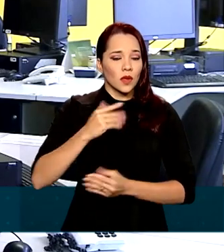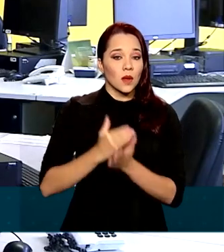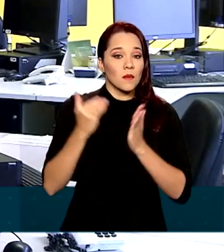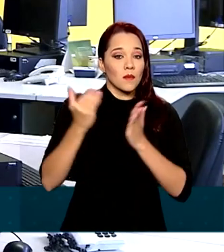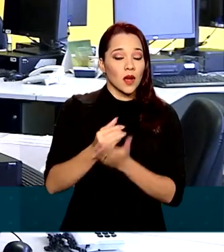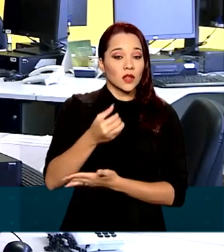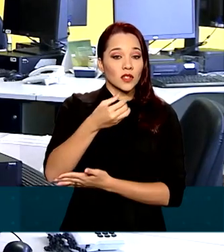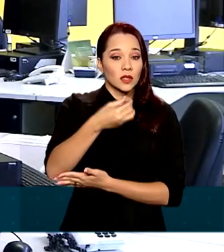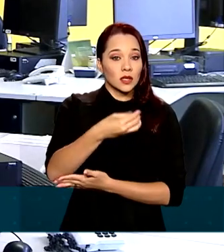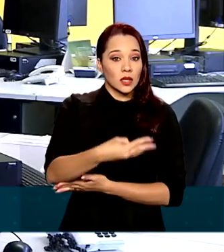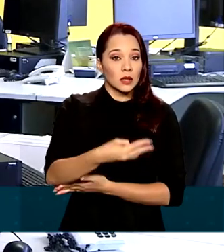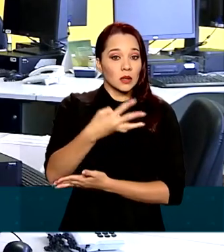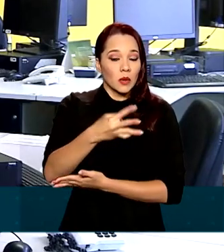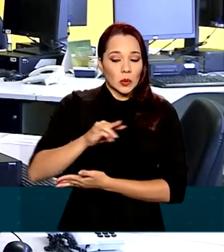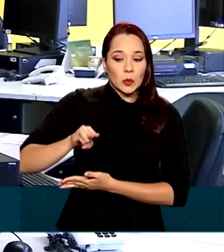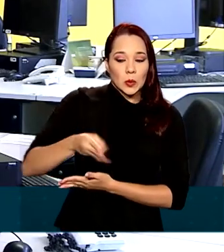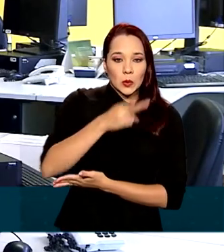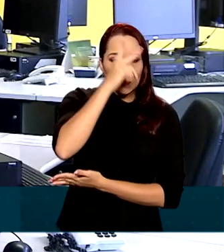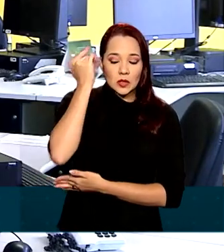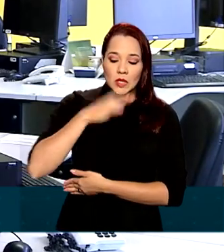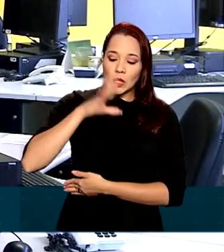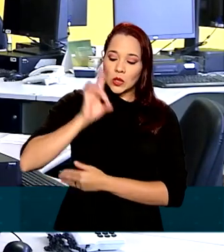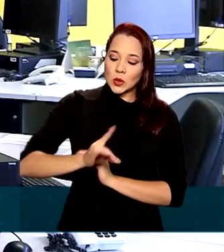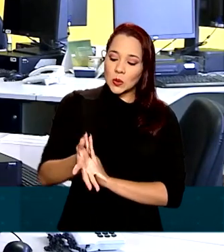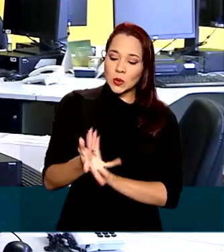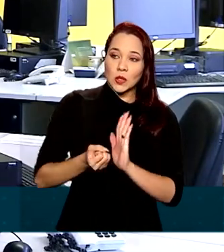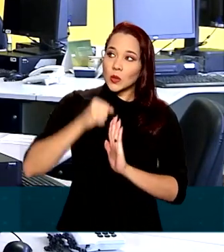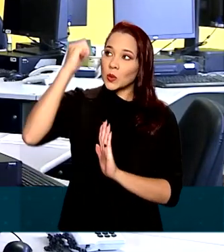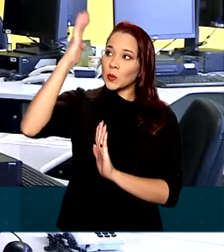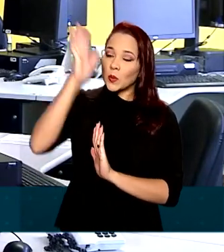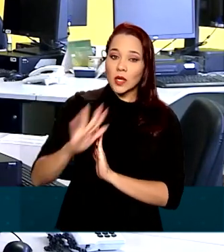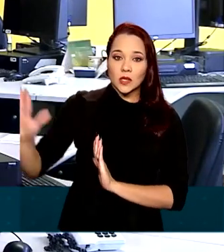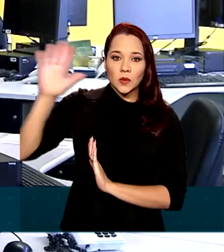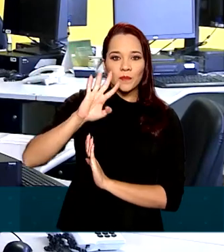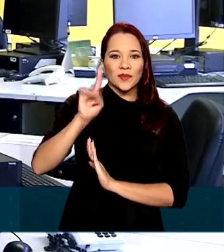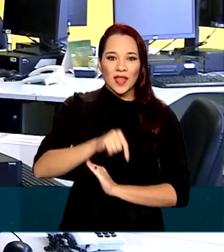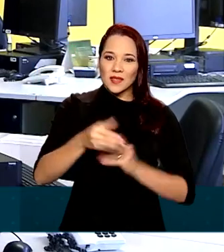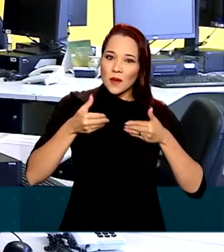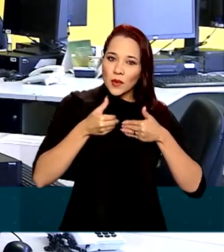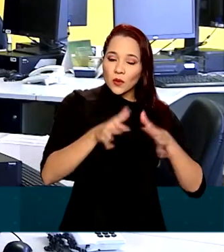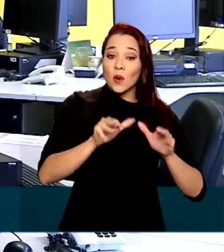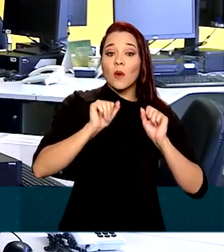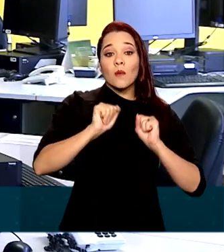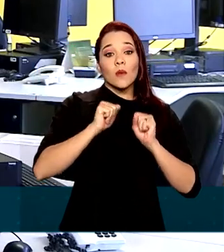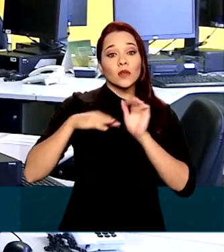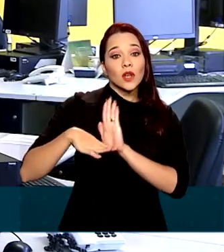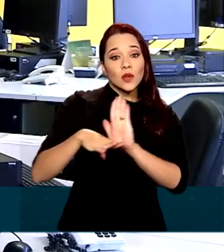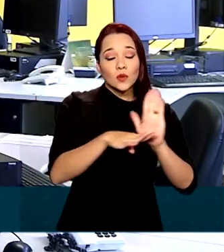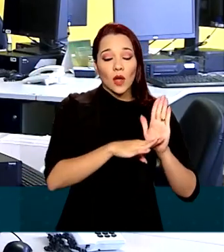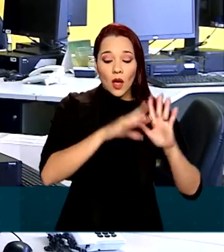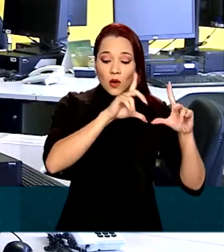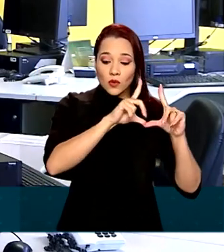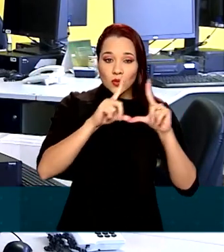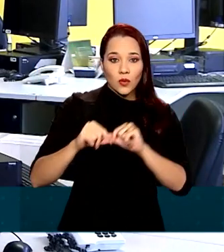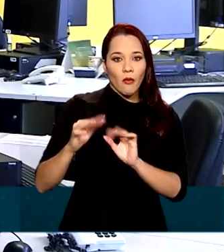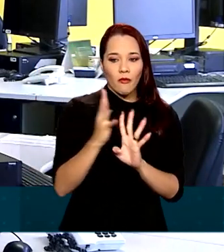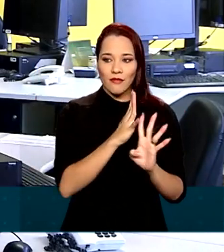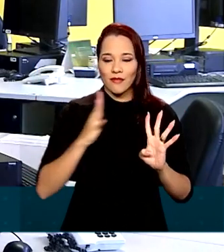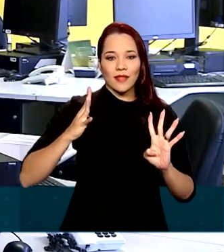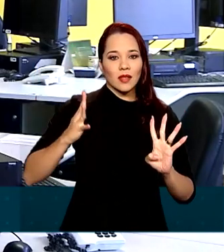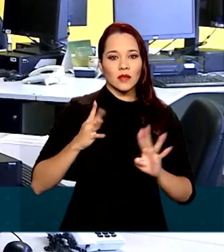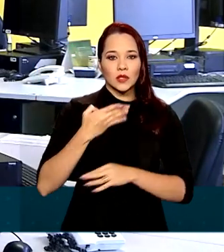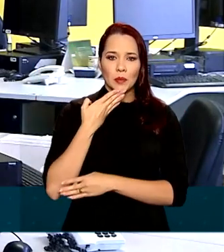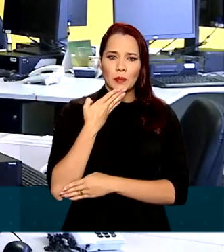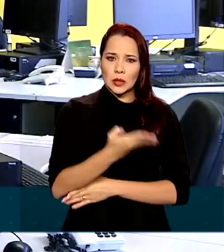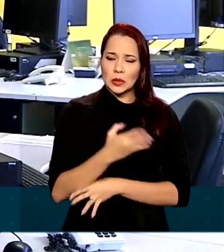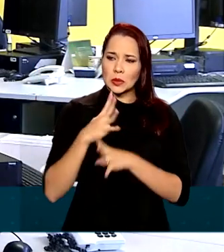milhões de beneficiários em todo o país. E essa reabertura pode ajudar a reduzir a fila de pedidos